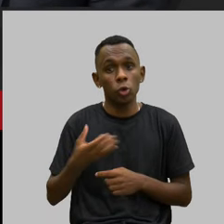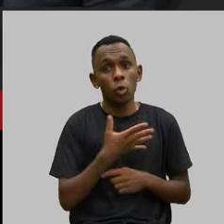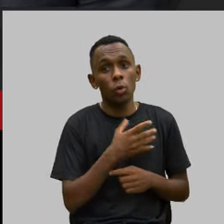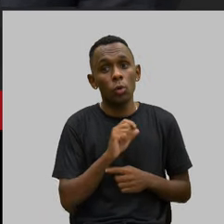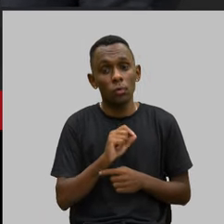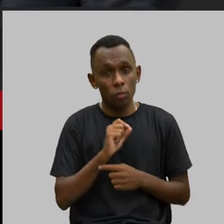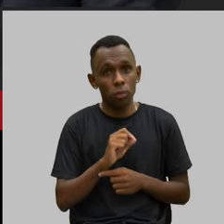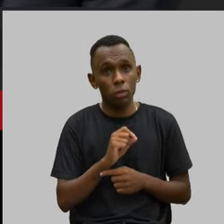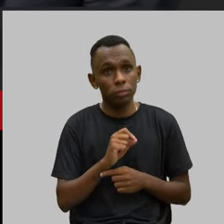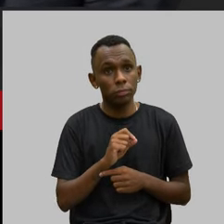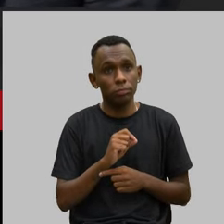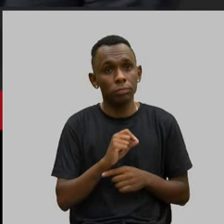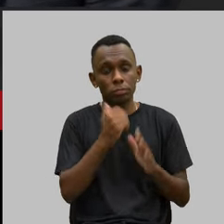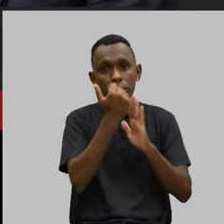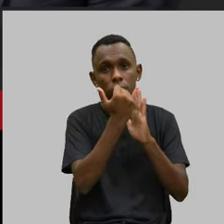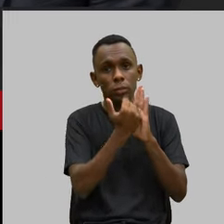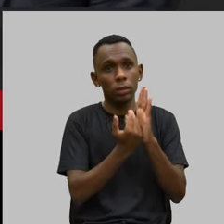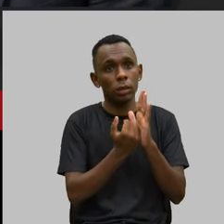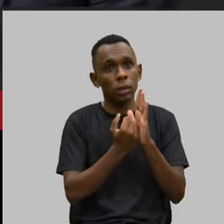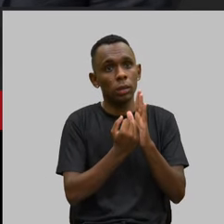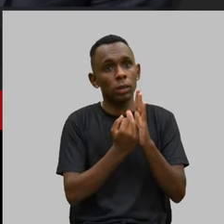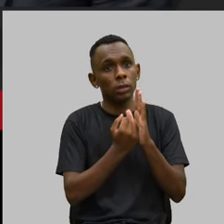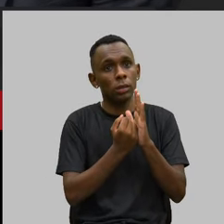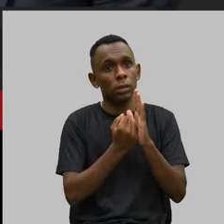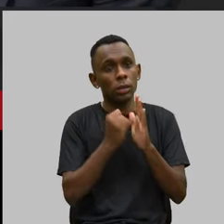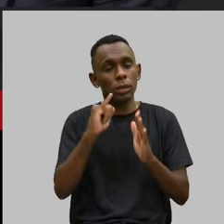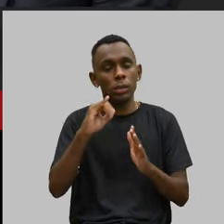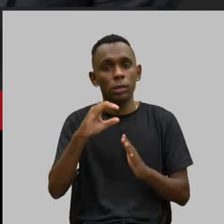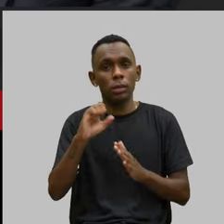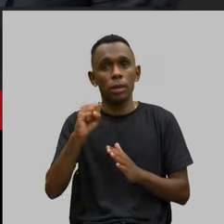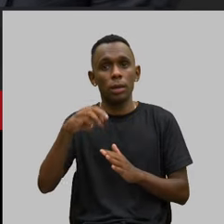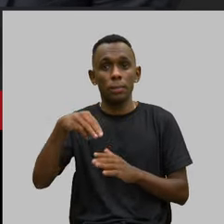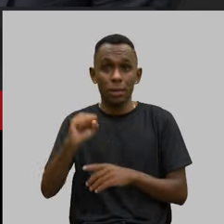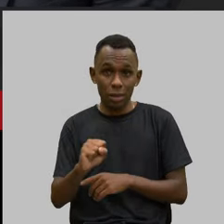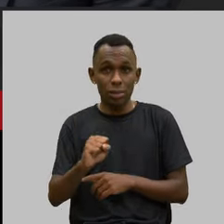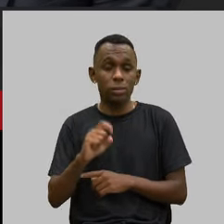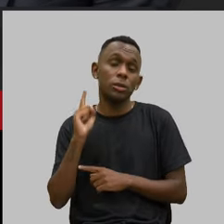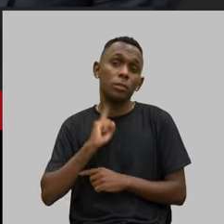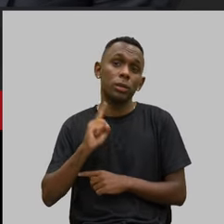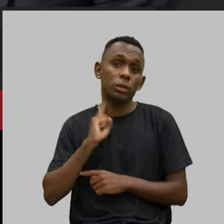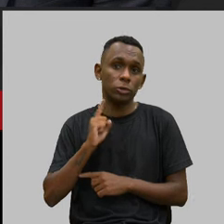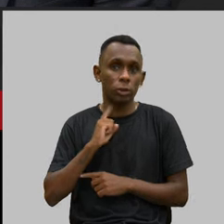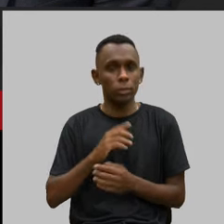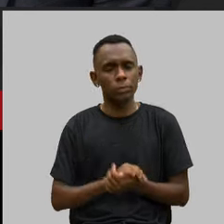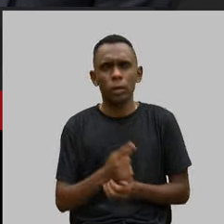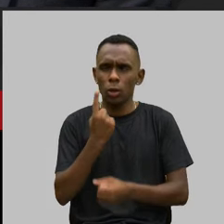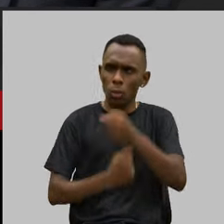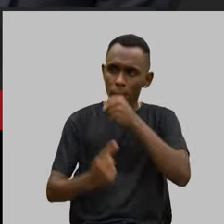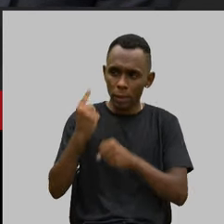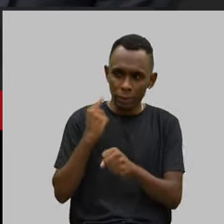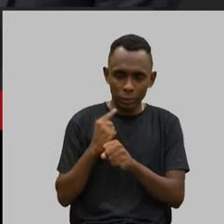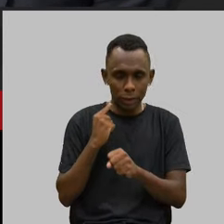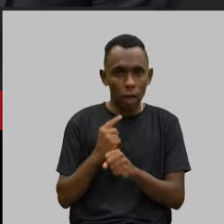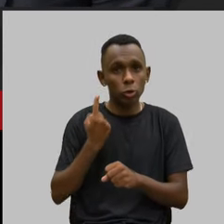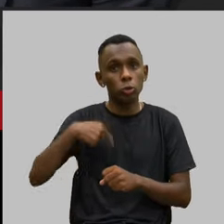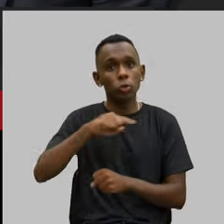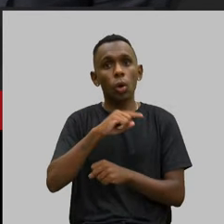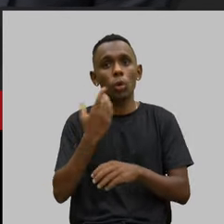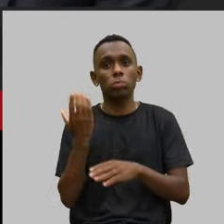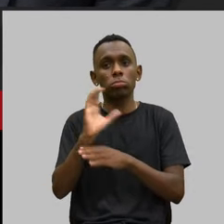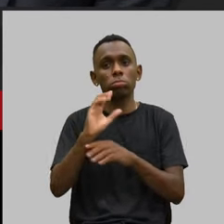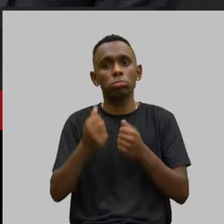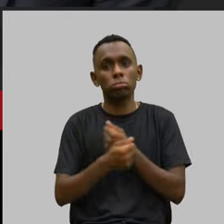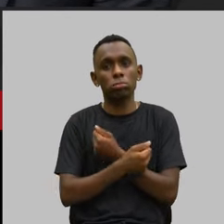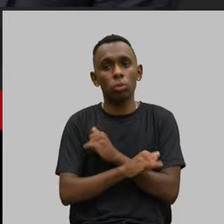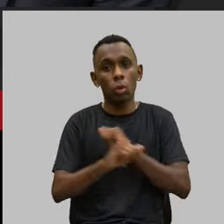código do ICMS no estado de Minas Gerais senhores ano passado nós lançamos esse